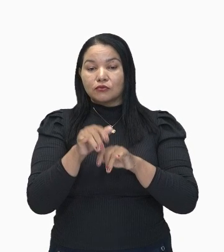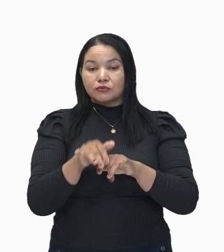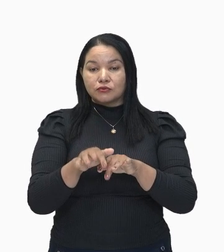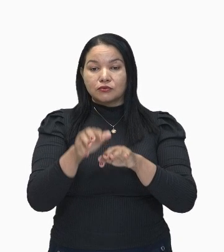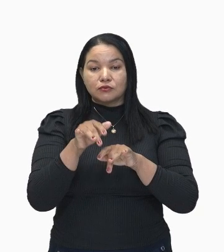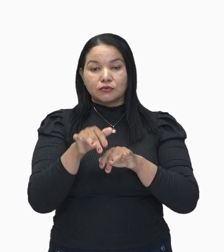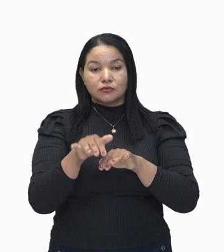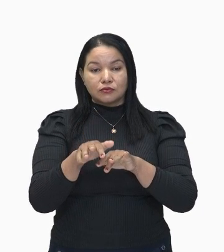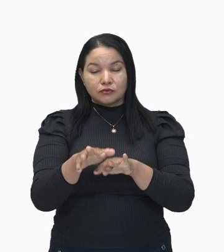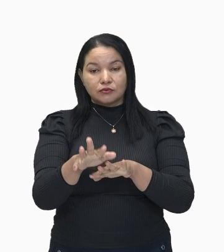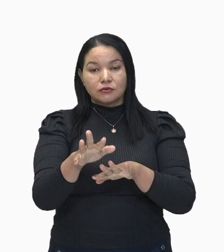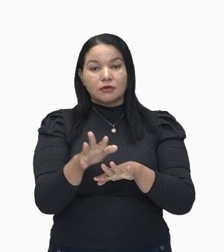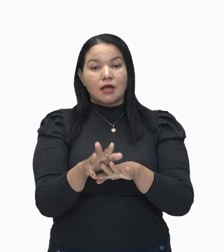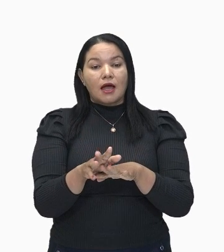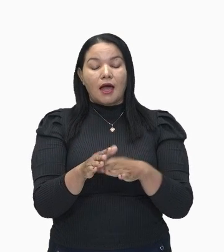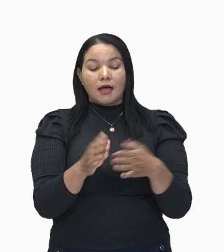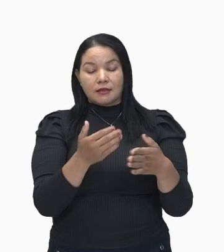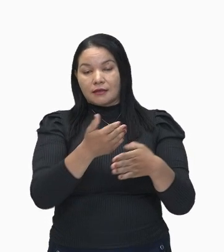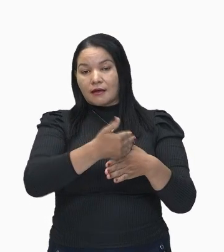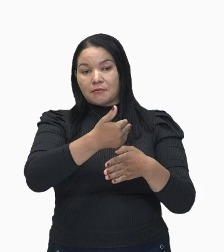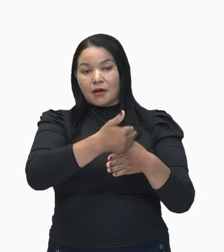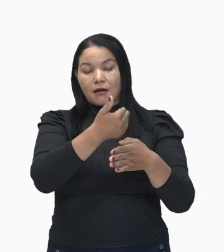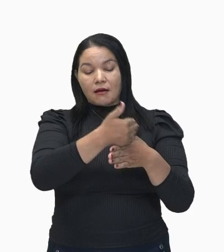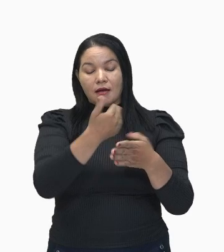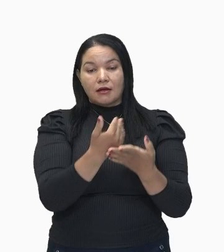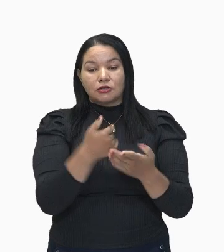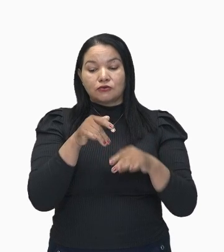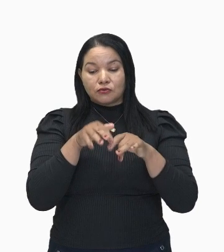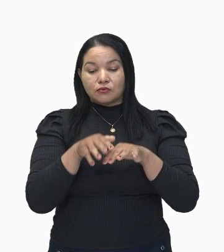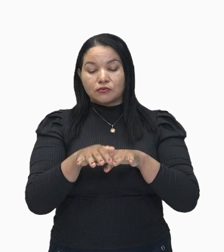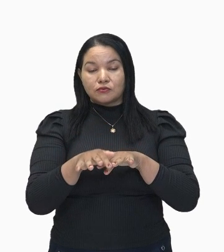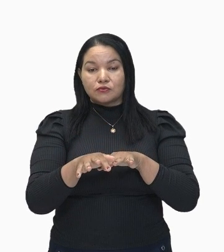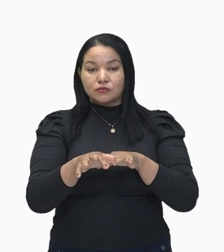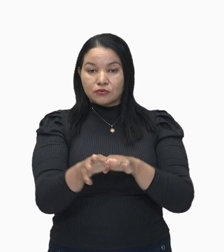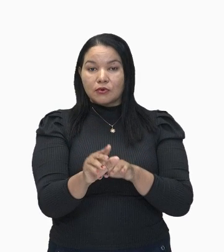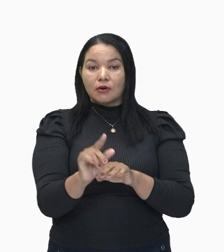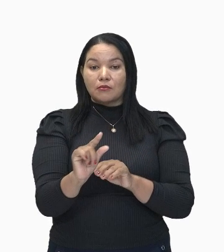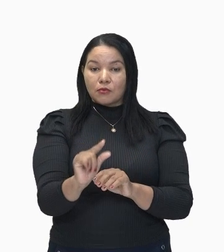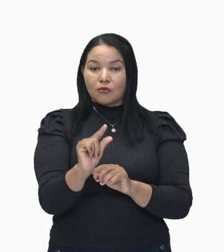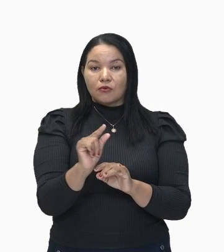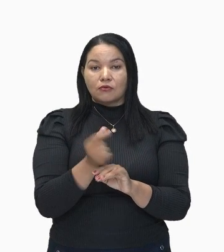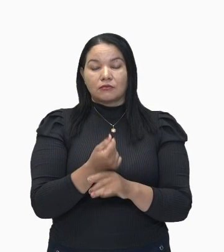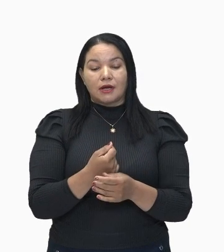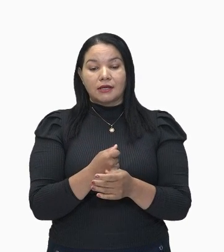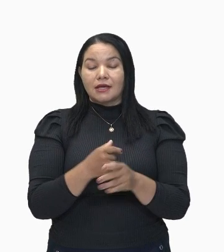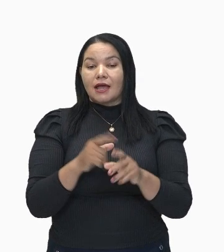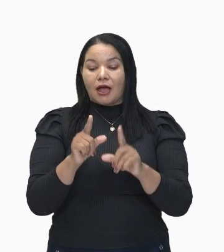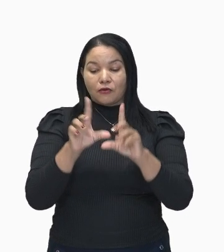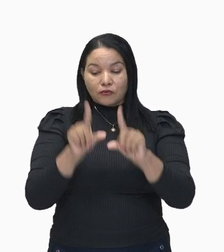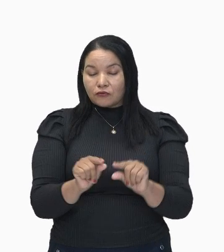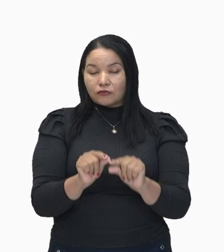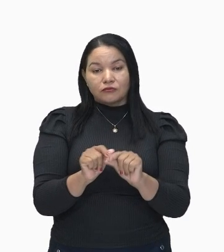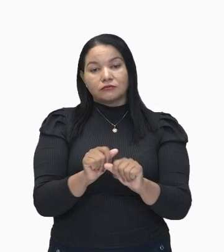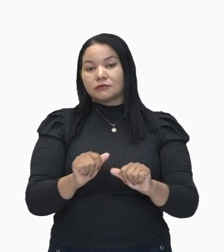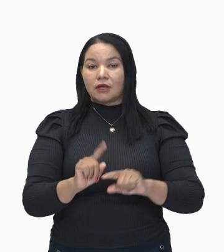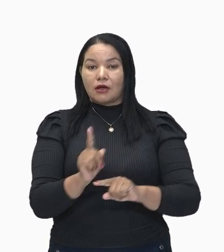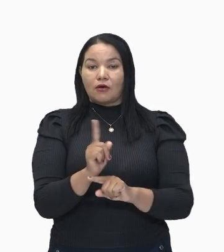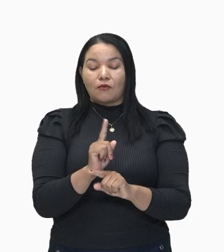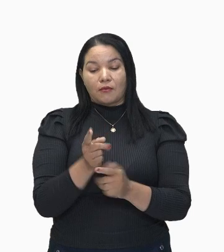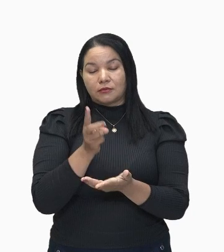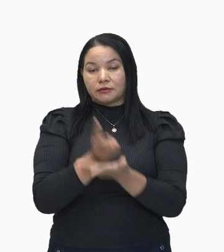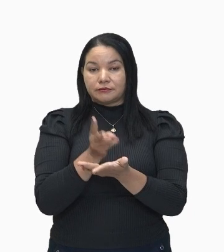dessa barragem de Assuã para não ficar totalmente sem água, tá? E também acaba ajudando a